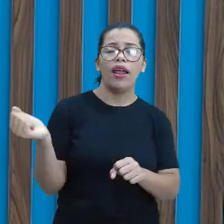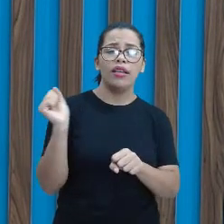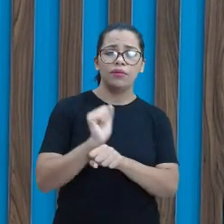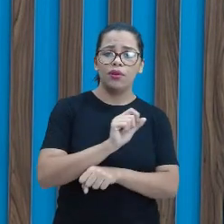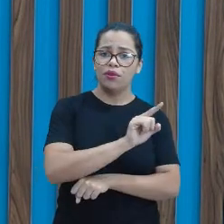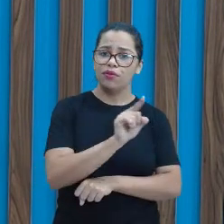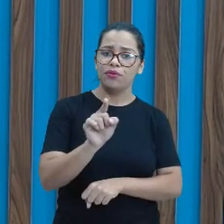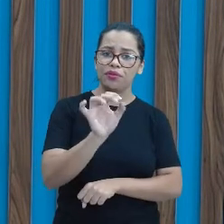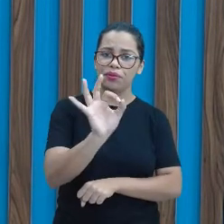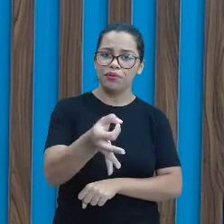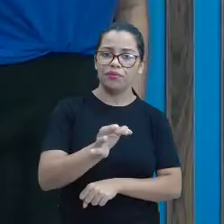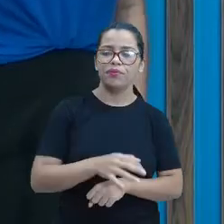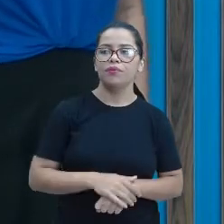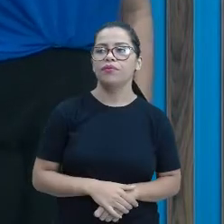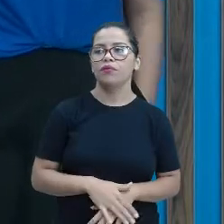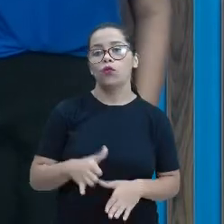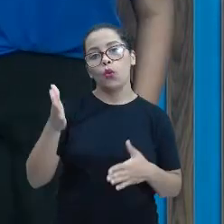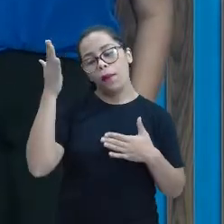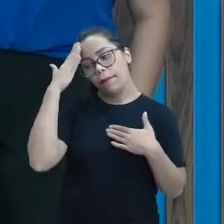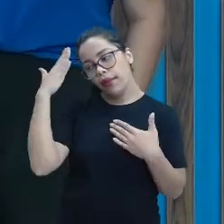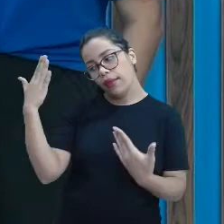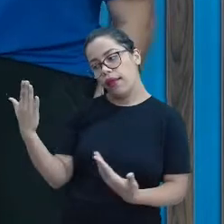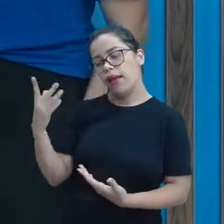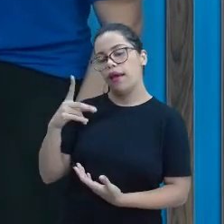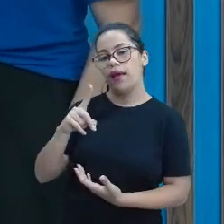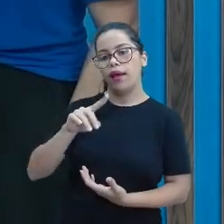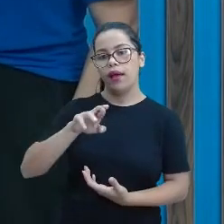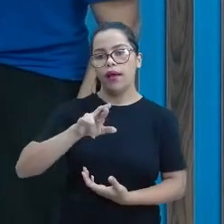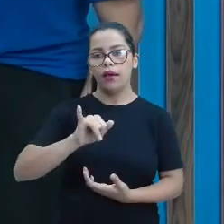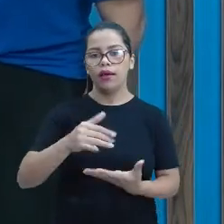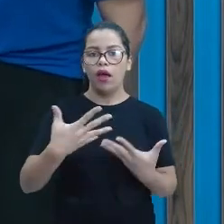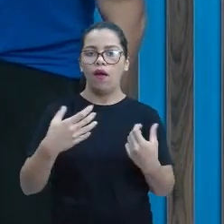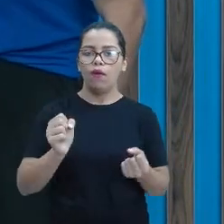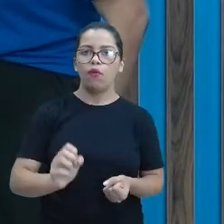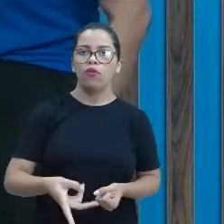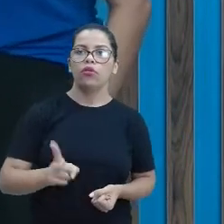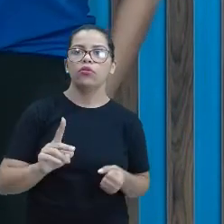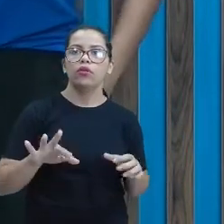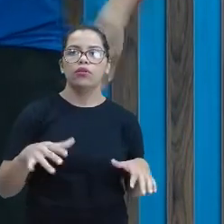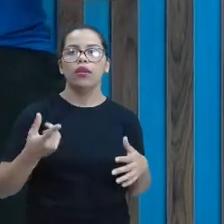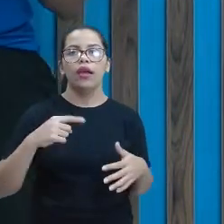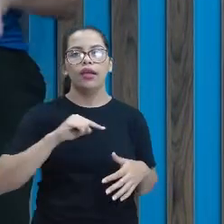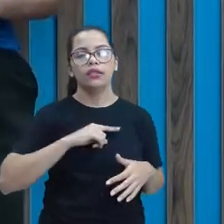vocês. Obrigada, Adri. Vamos lá continuar, né? A